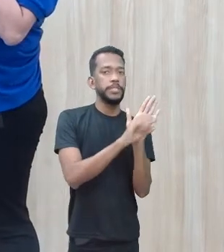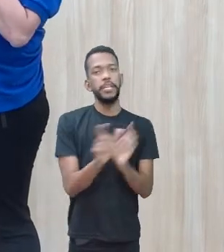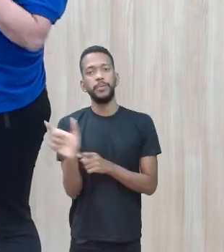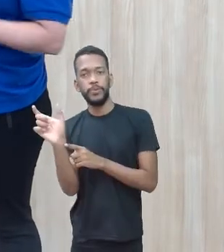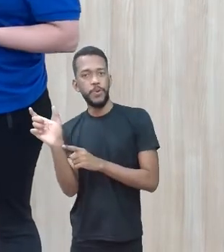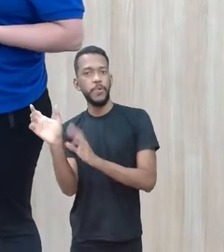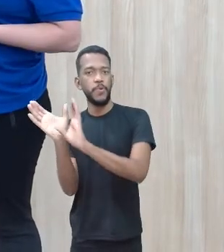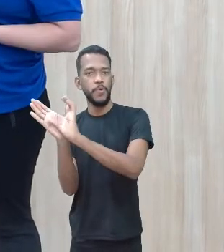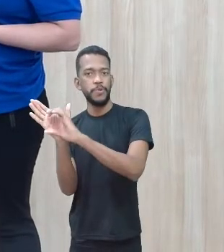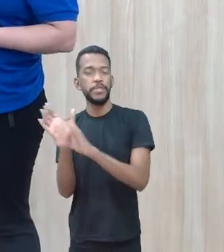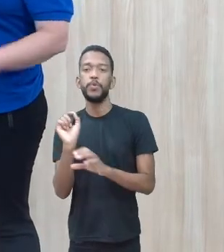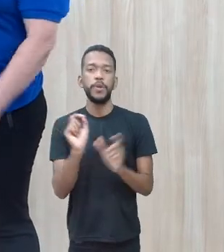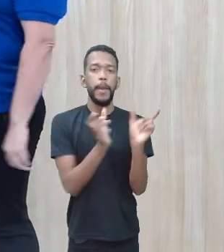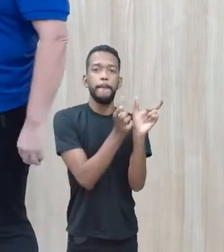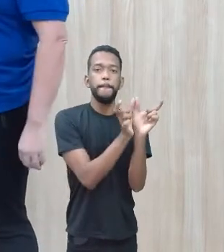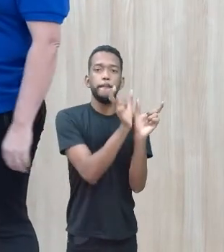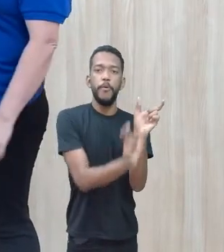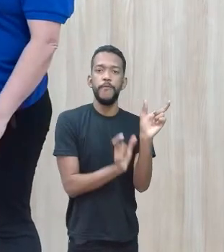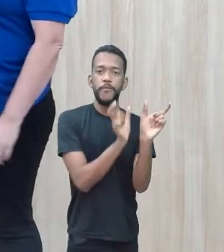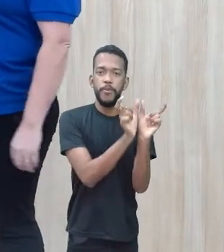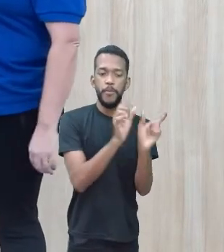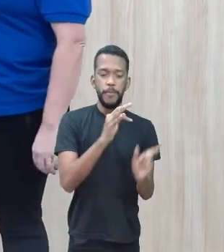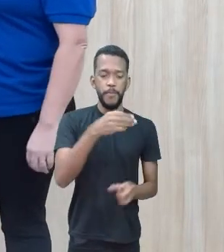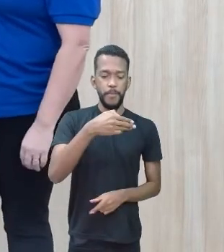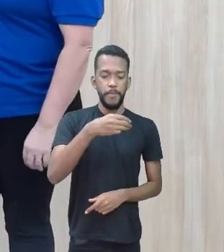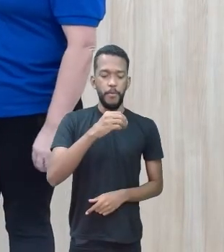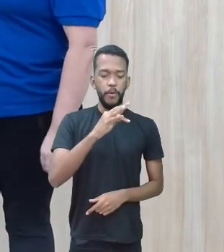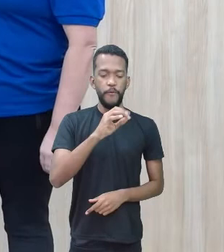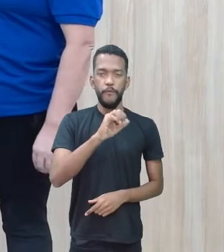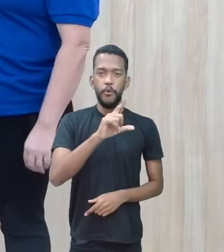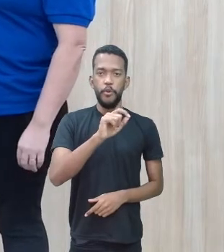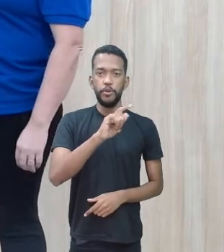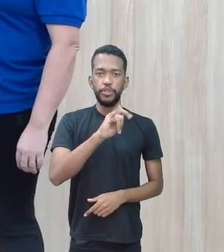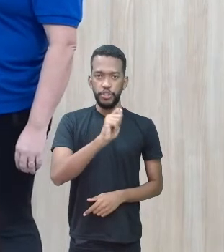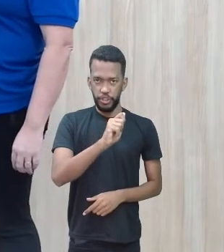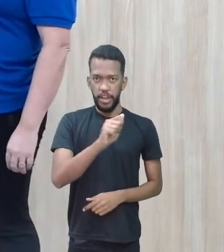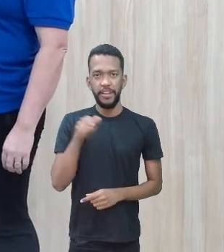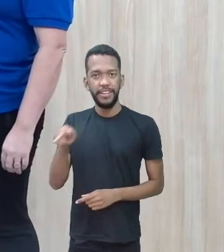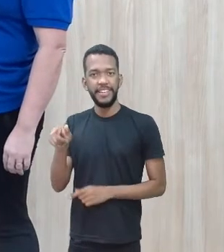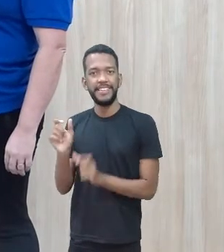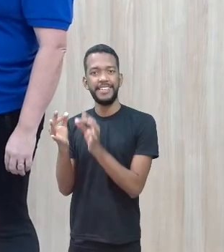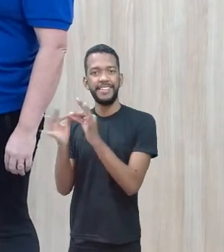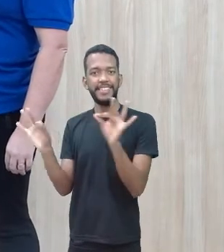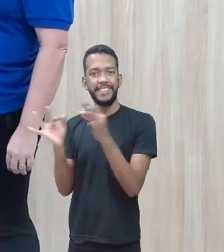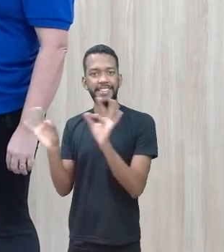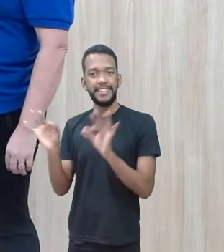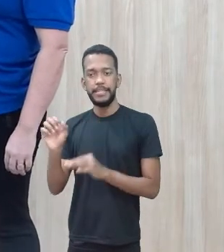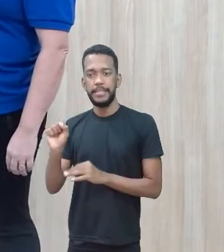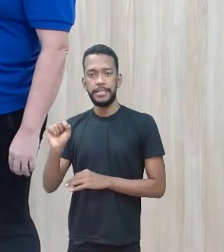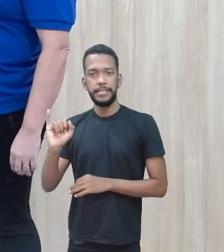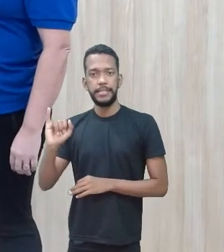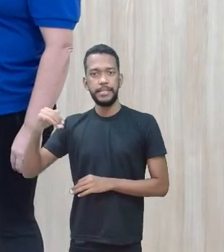é morfologia e sintaxe. Vamos lá?